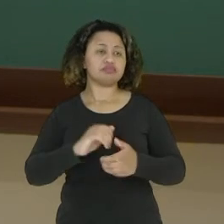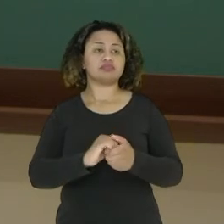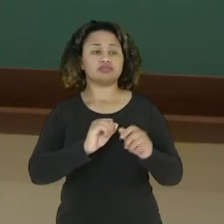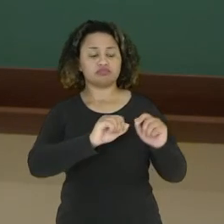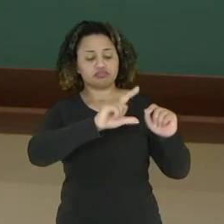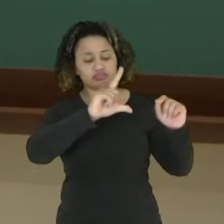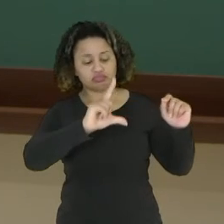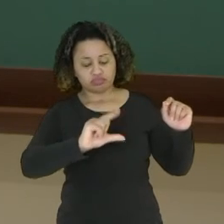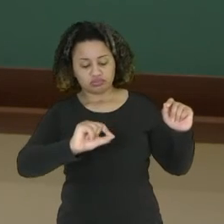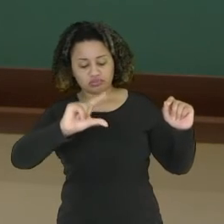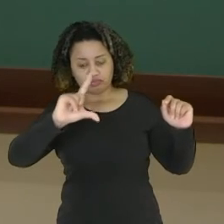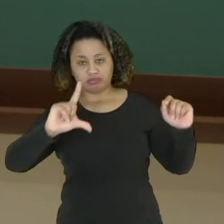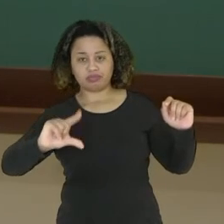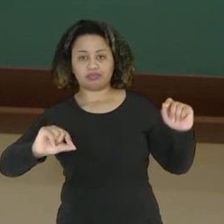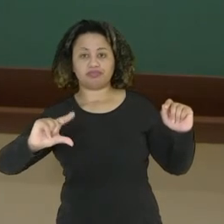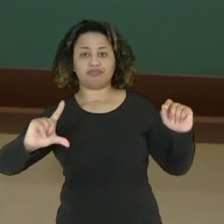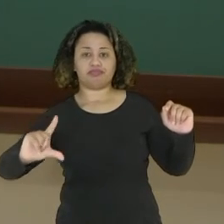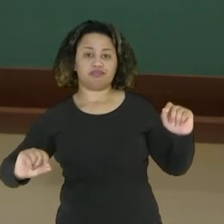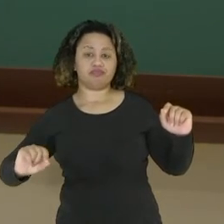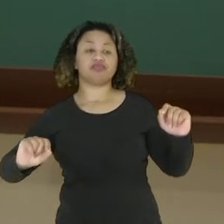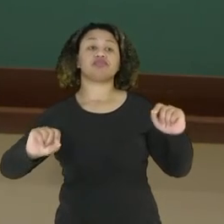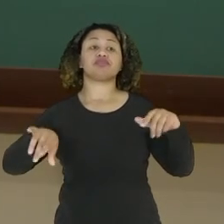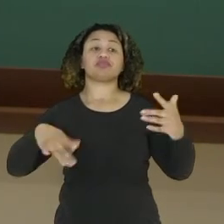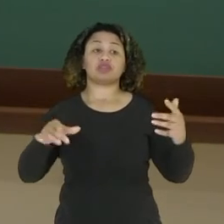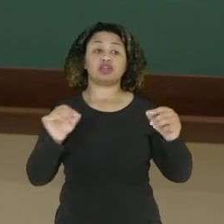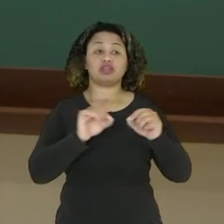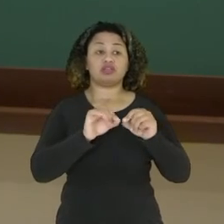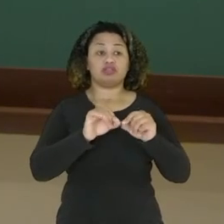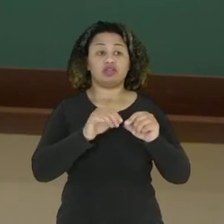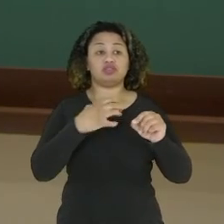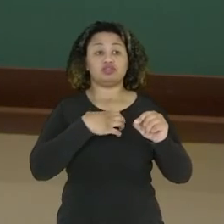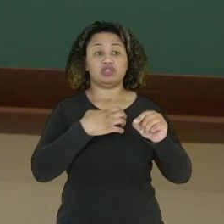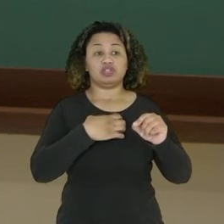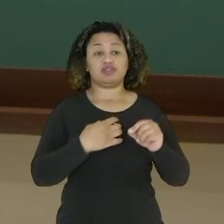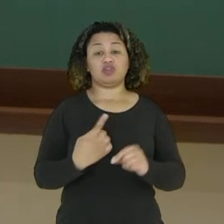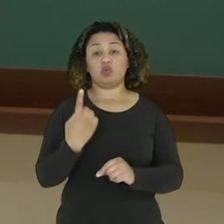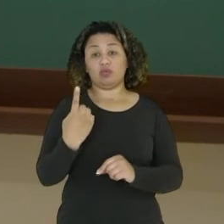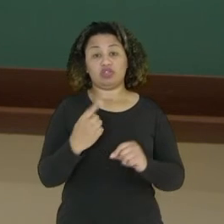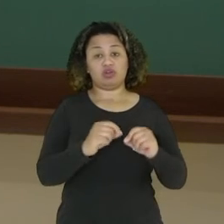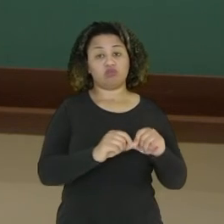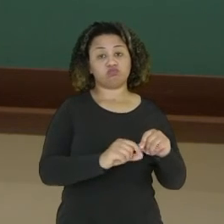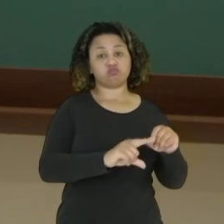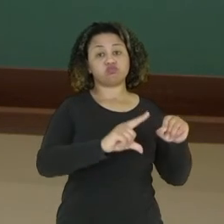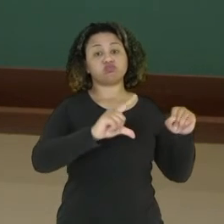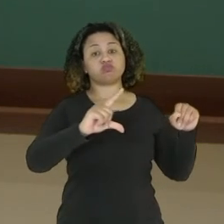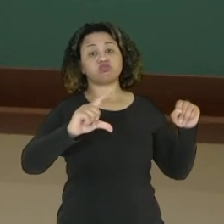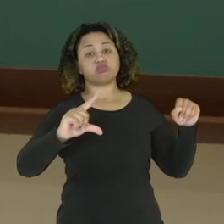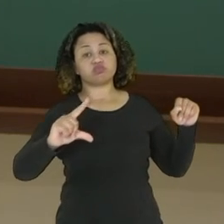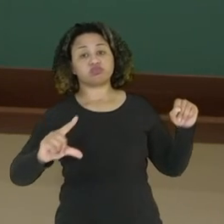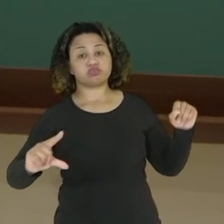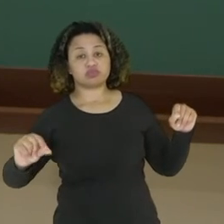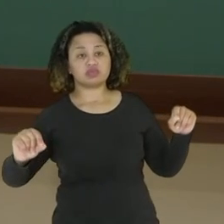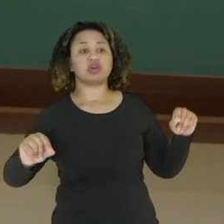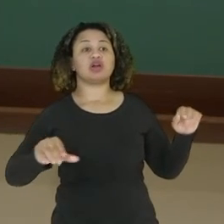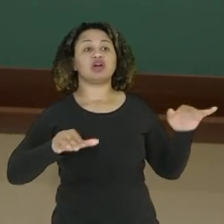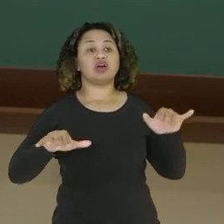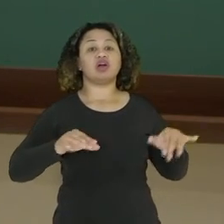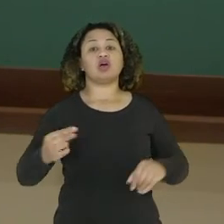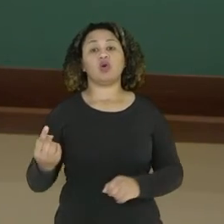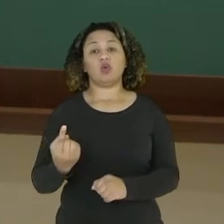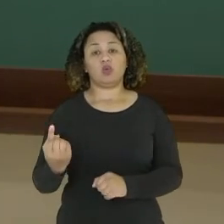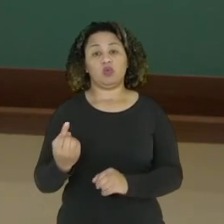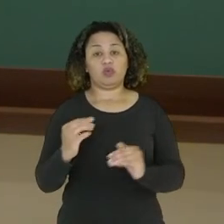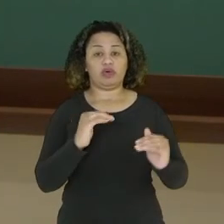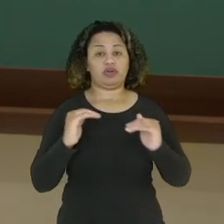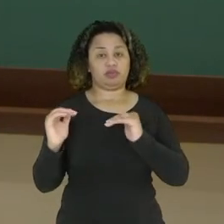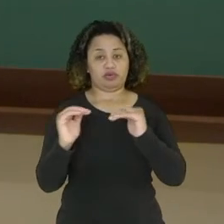acontece? Se ele oscilar de tal modo que forme uma única barriga, nós falamos que ele está vibrando no primeiro harmônico,